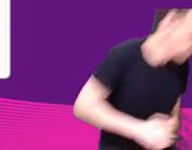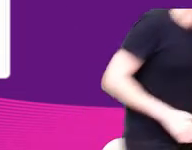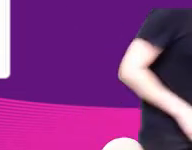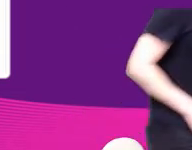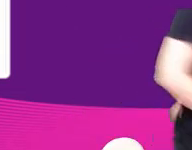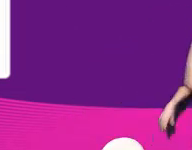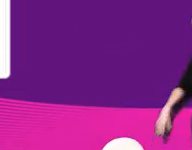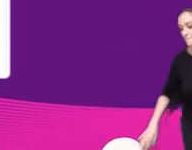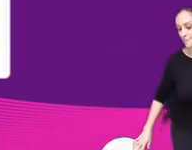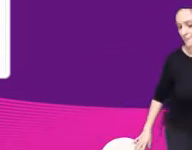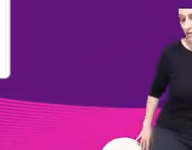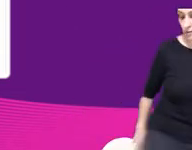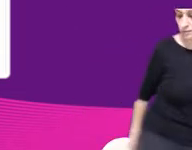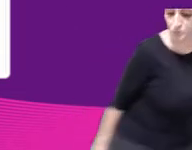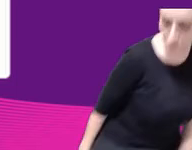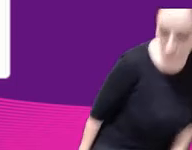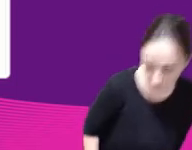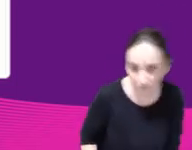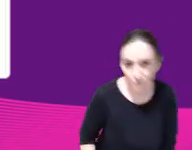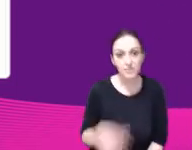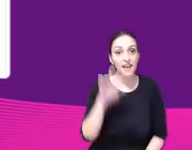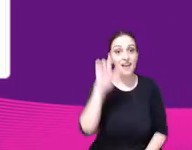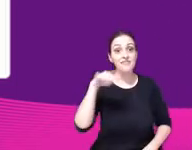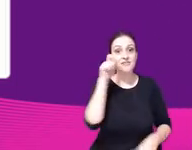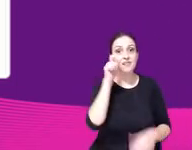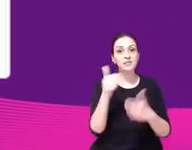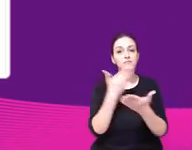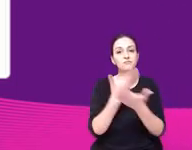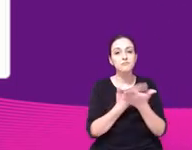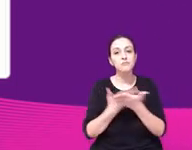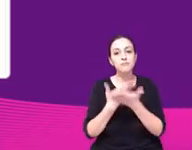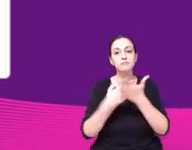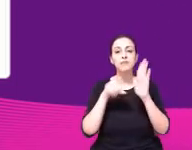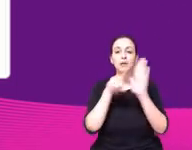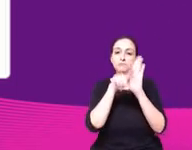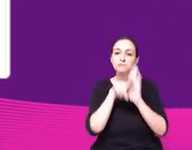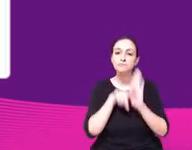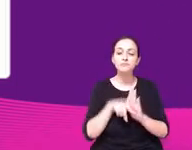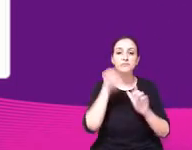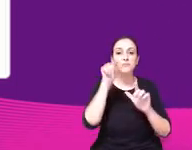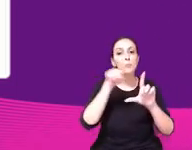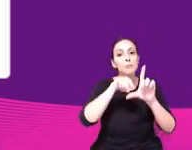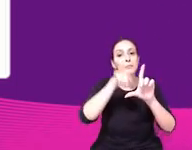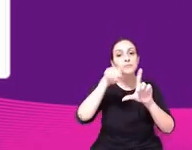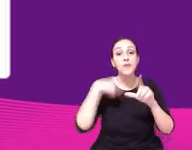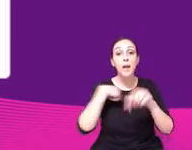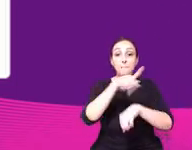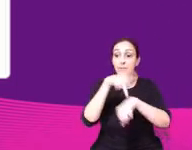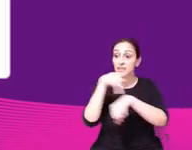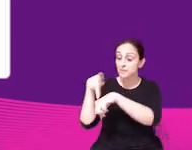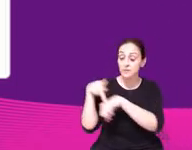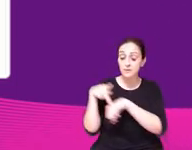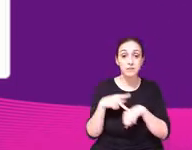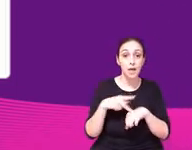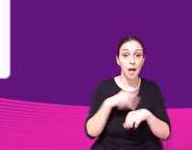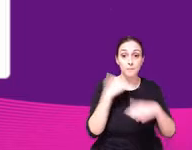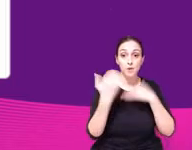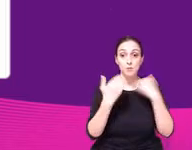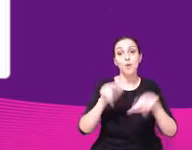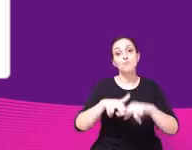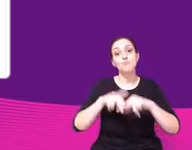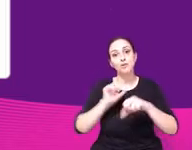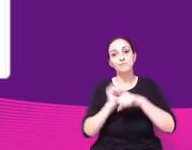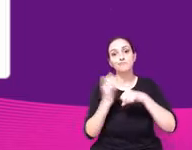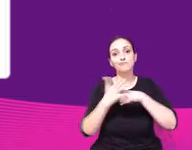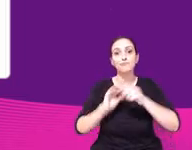Esse é um outro dado interessante do estudo, né? Se nós olharmos em determinados países onde a mortalidade por Covid foi muito